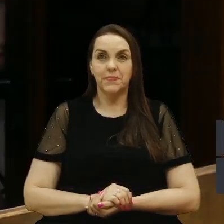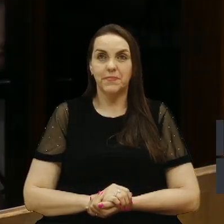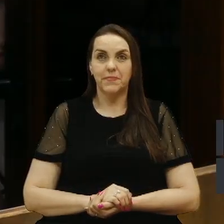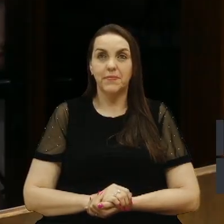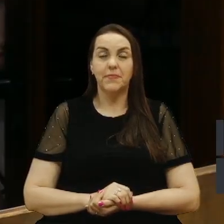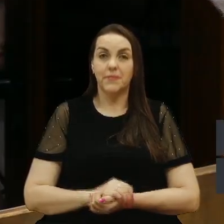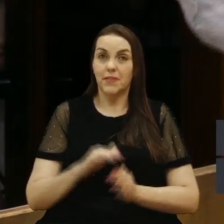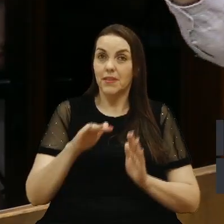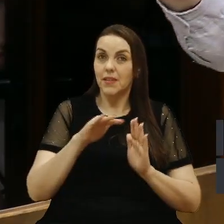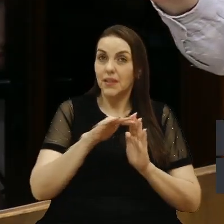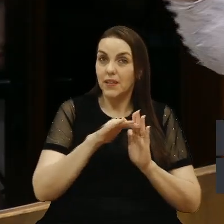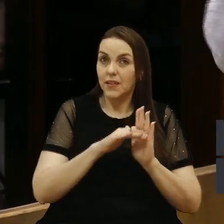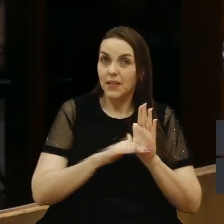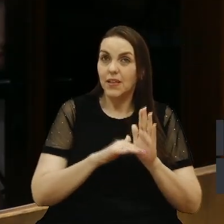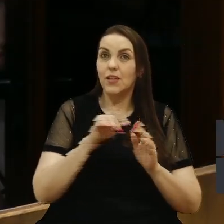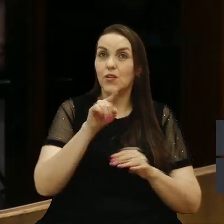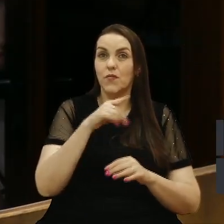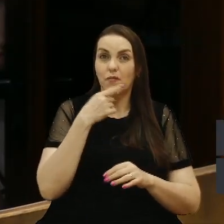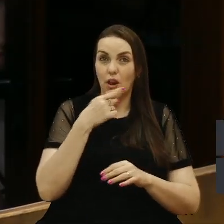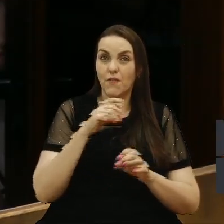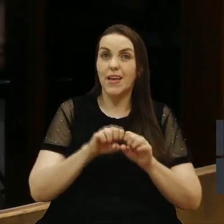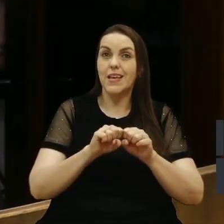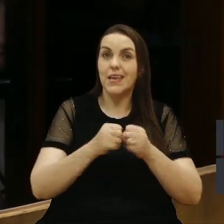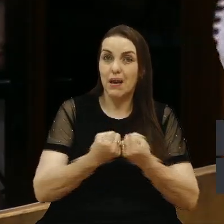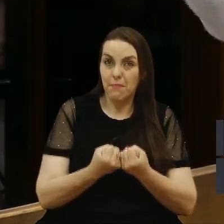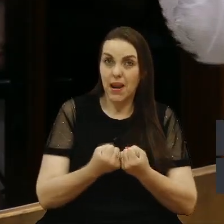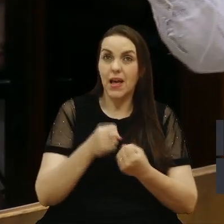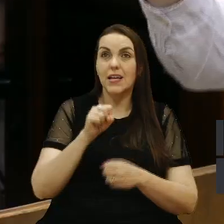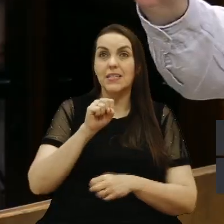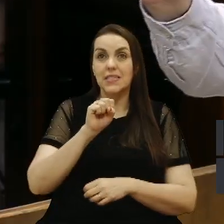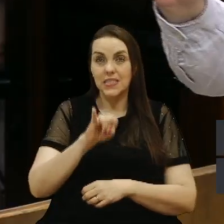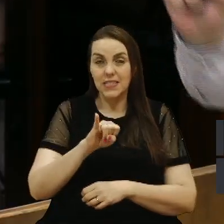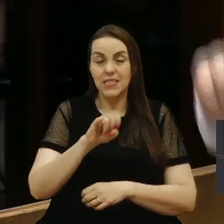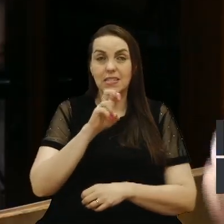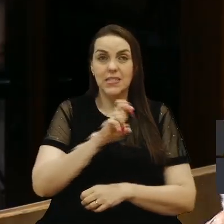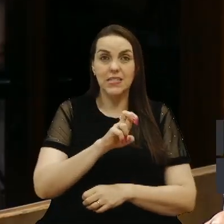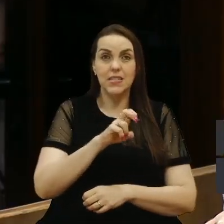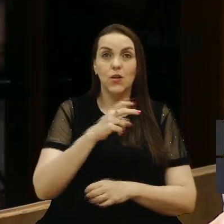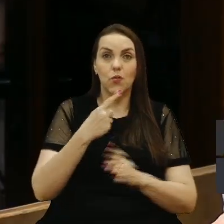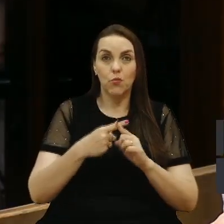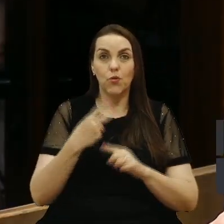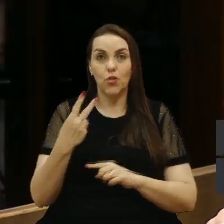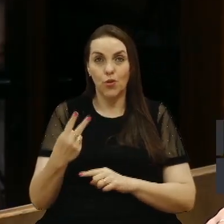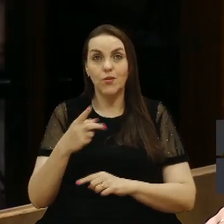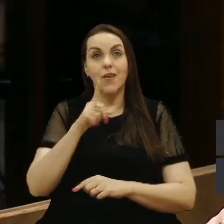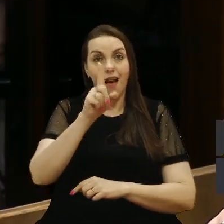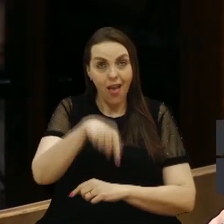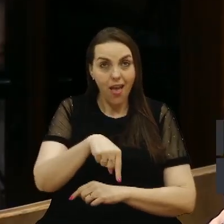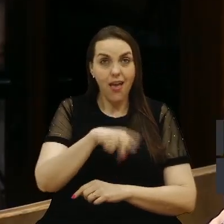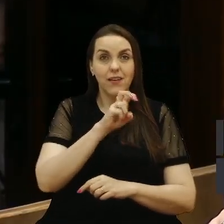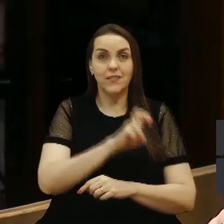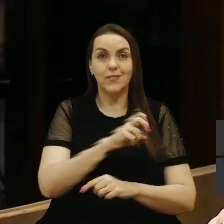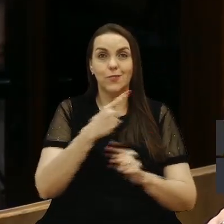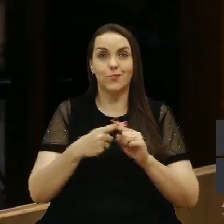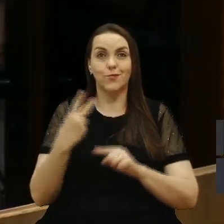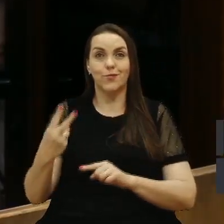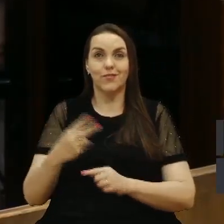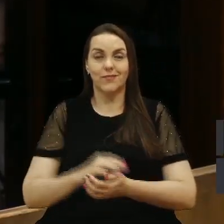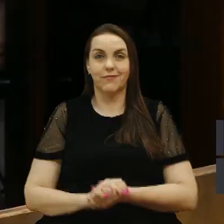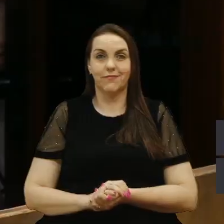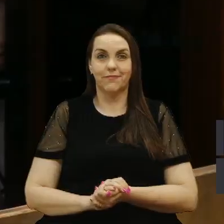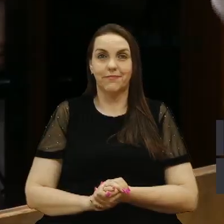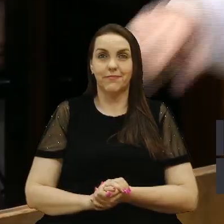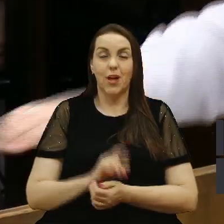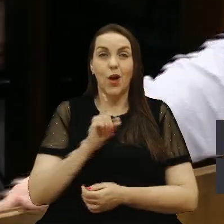A escala da empresa que o senhor falou que vai quebrar se for 5x2 é 5x2. E ela deu